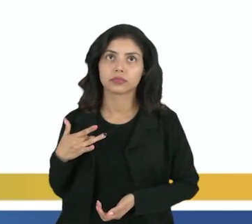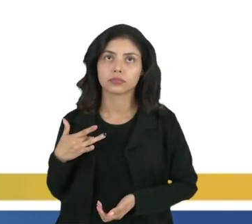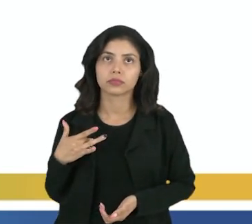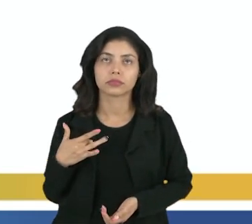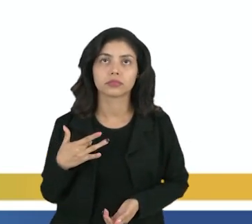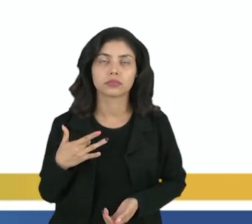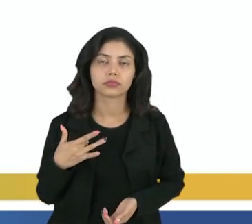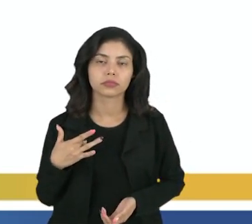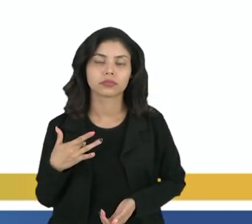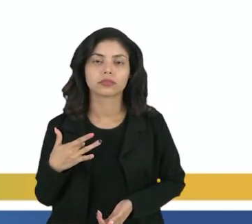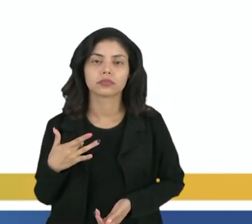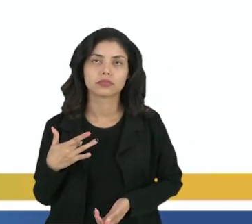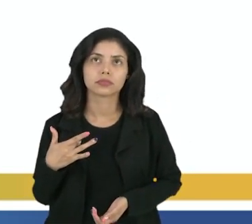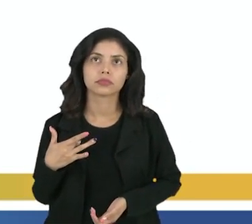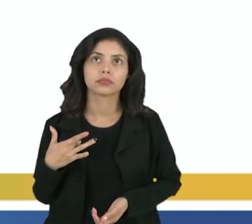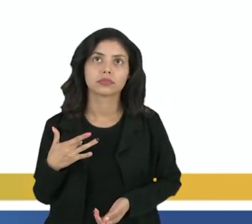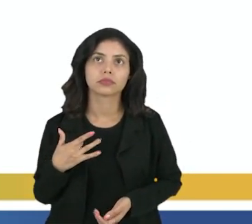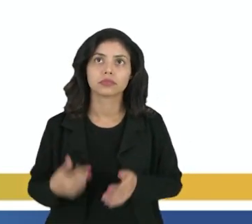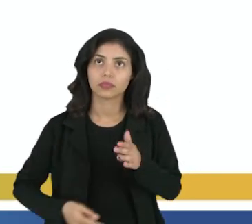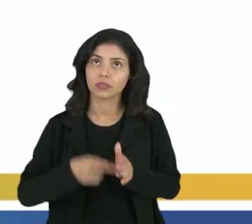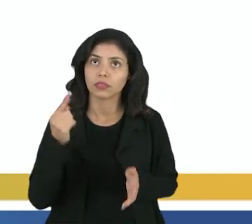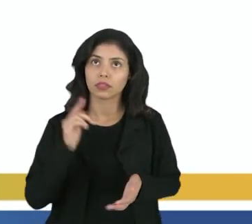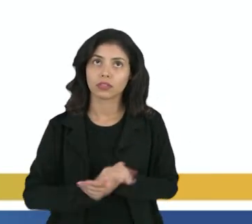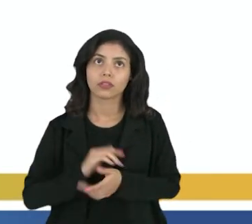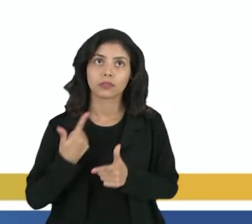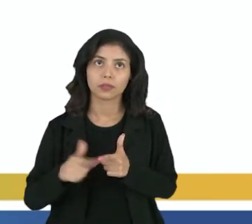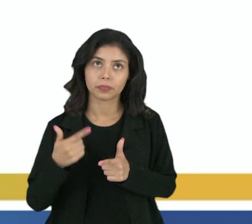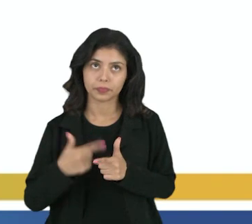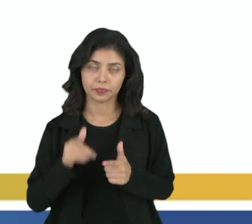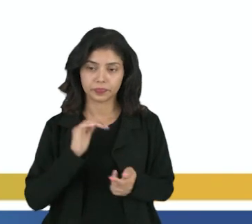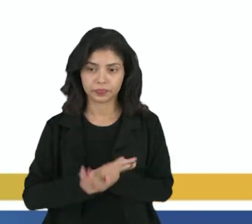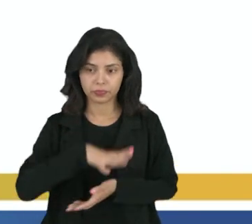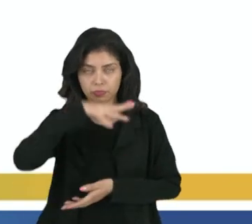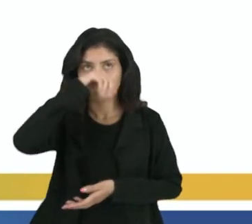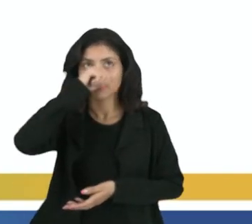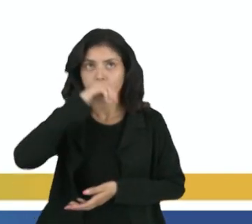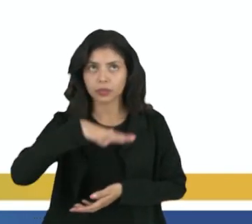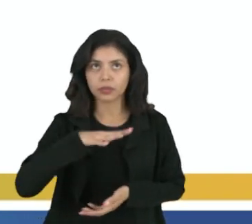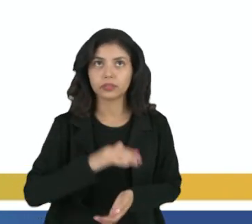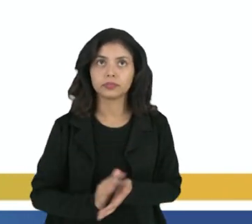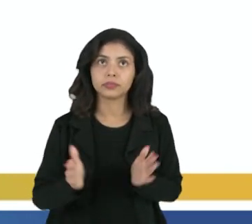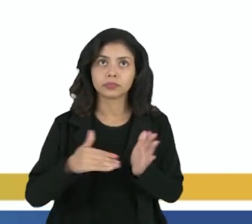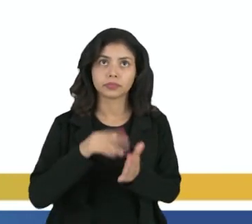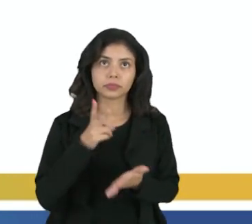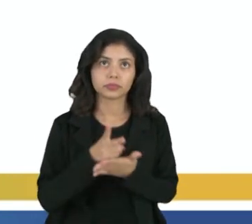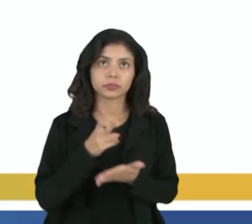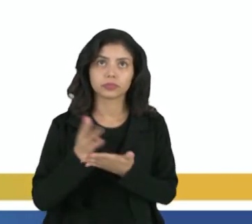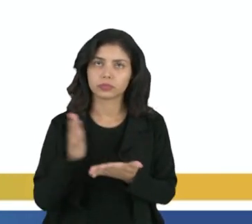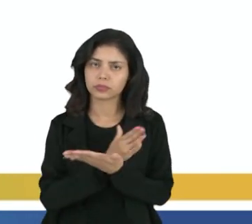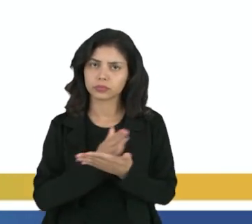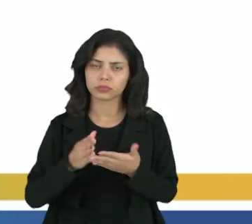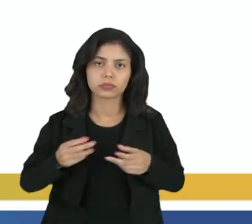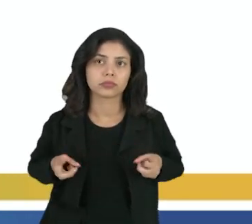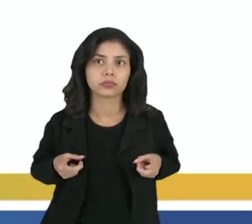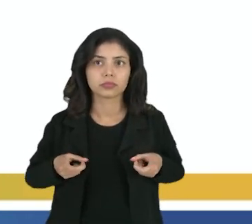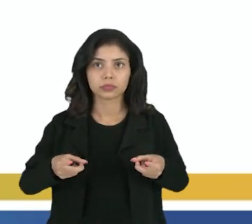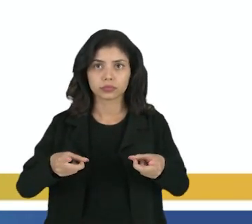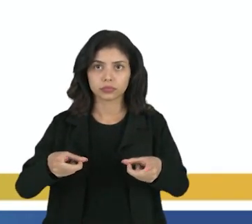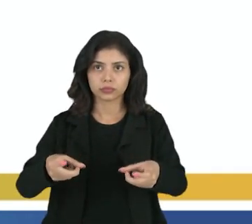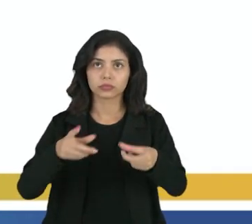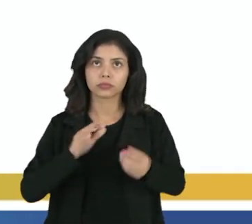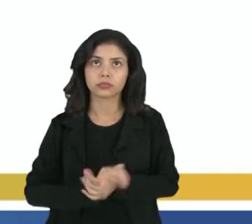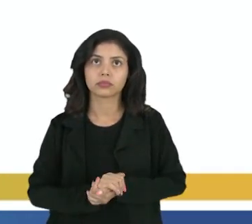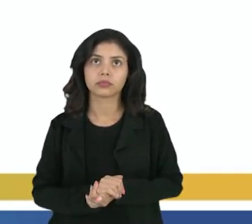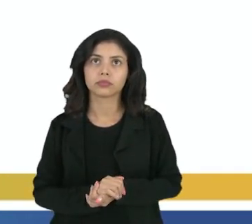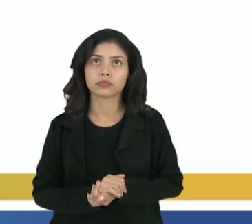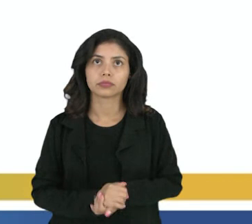ligação direta com a nossa saúde, uma vez que causa problemas respiratórios e até mesmo alguns tipos de